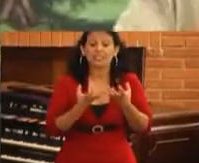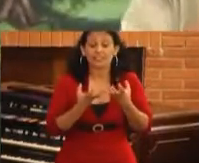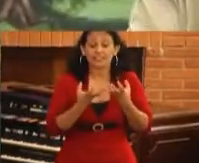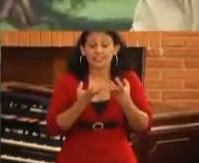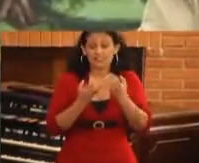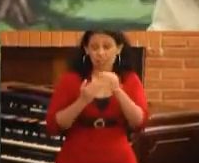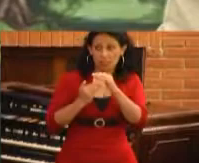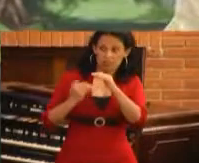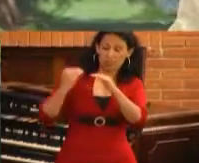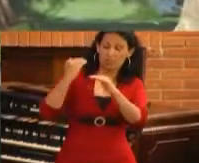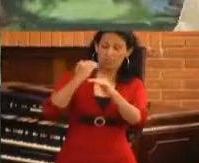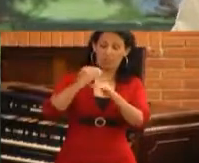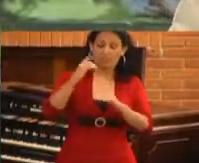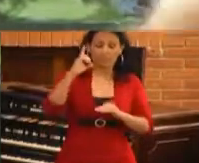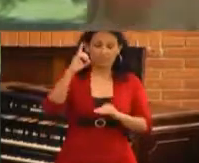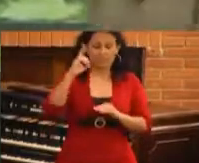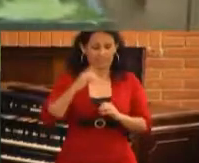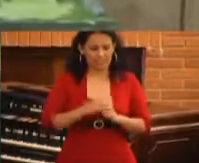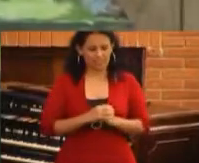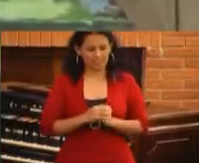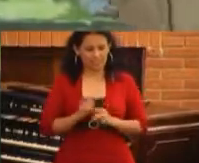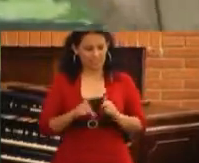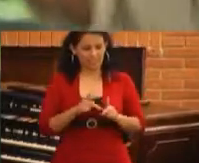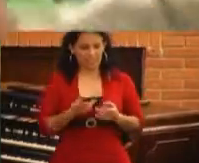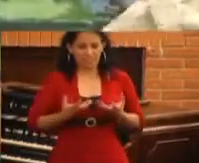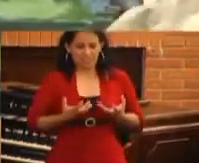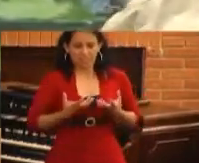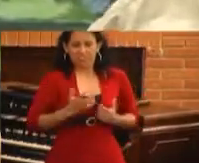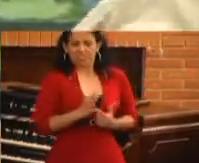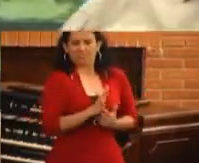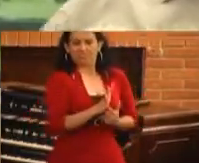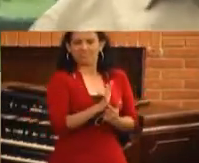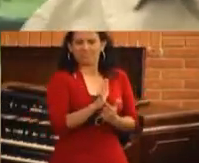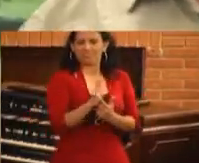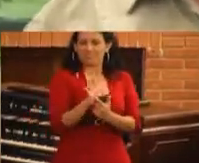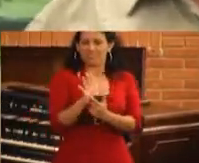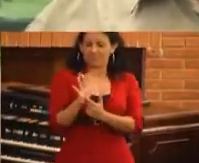No fundo, meu problema é o império da grandeza.